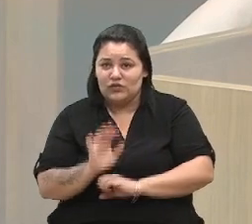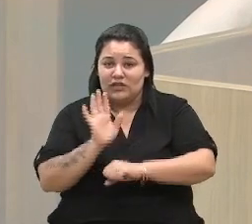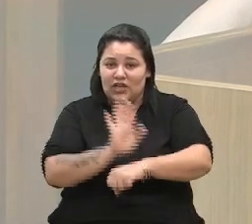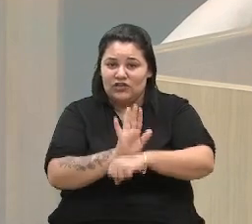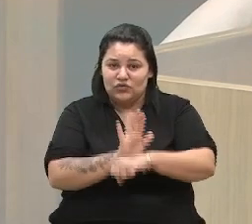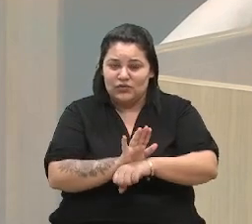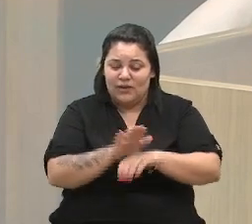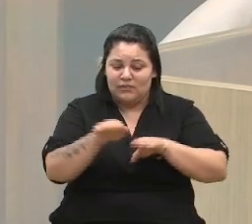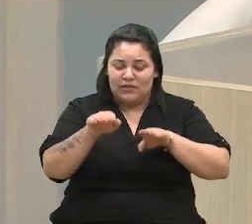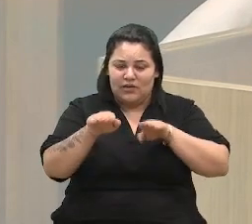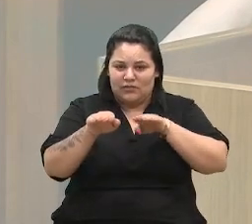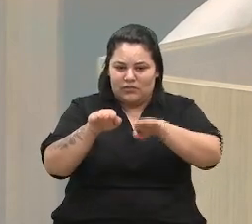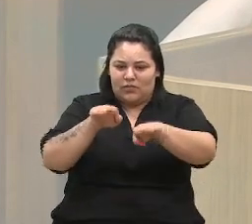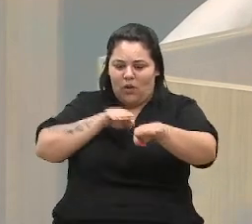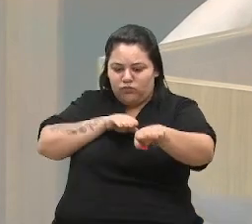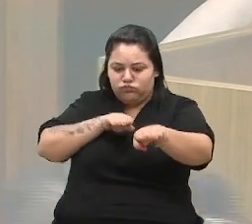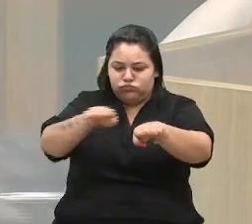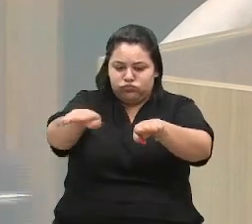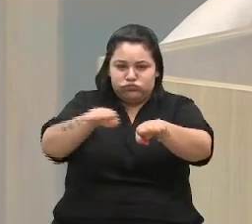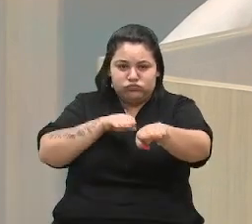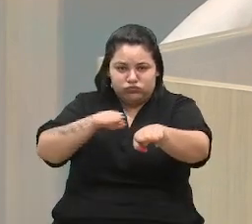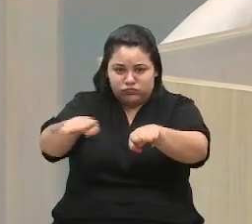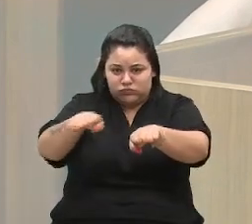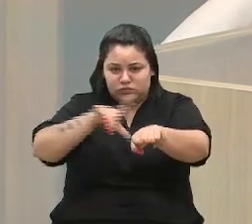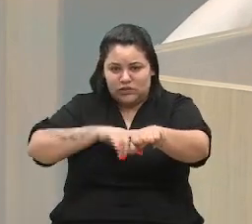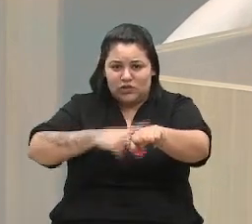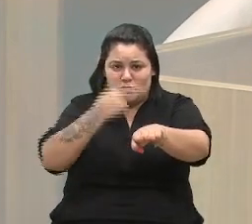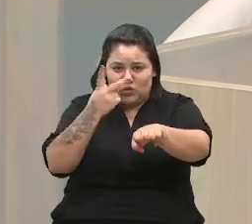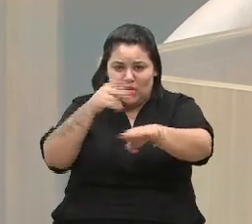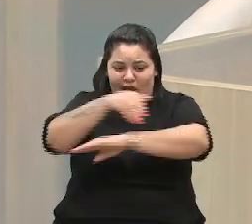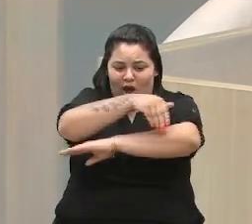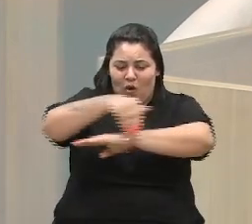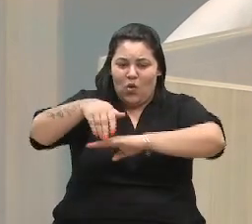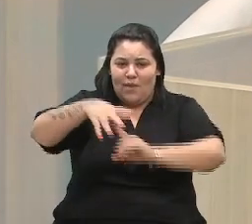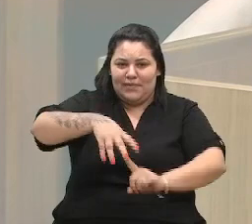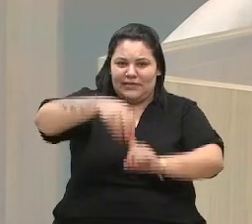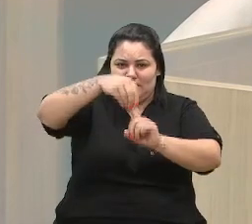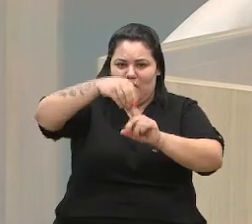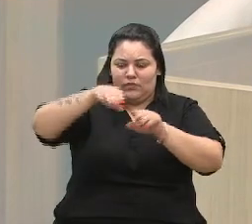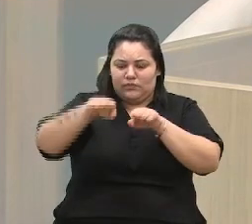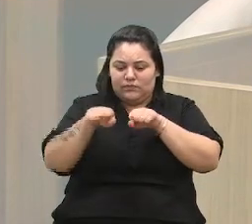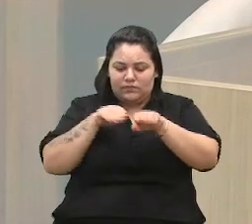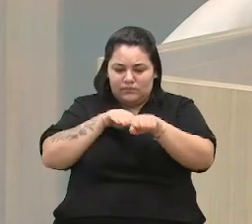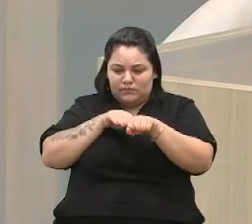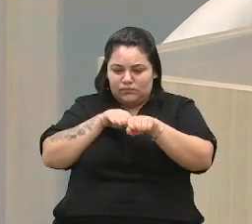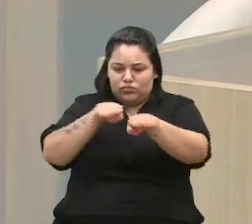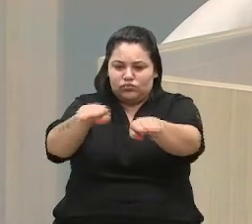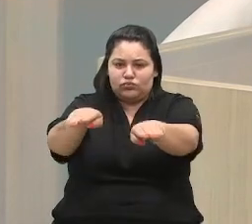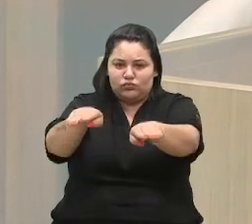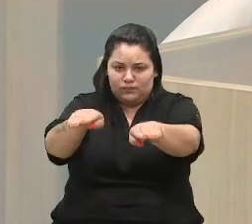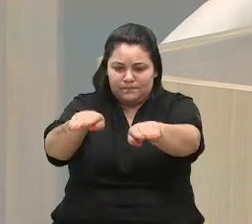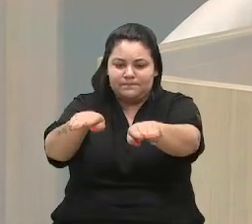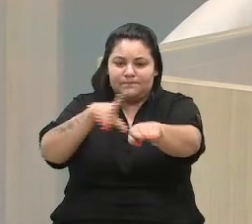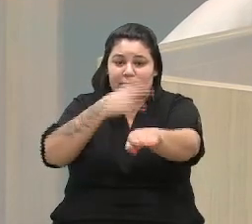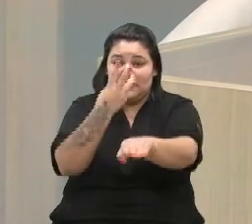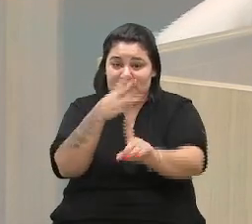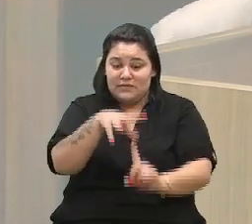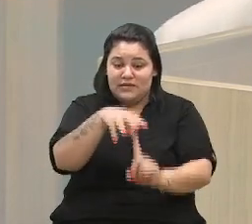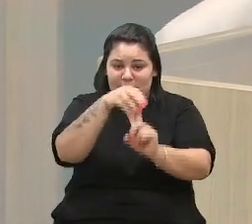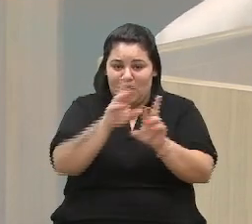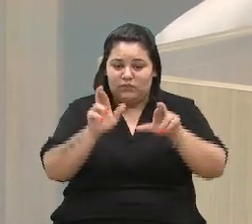entre a Júlio Calegari e a doutora Cisa Antônio Mariani, que são entre a Ernesto Casar, as 3 principais ruas da